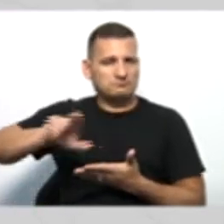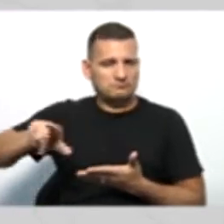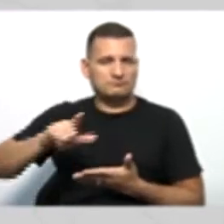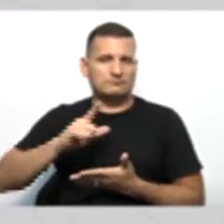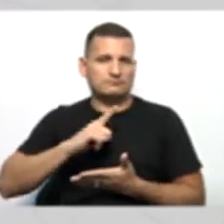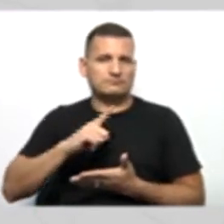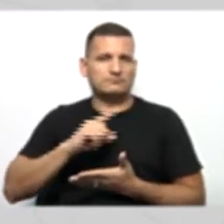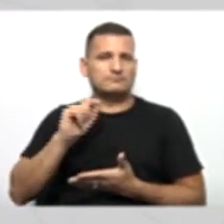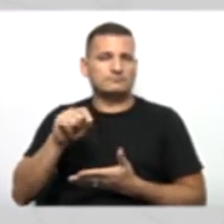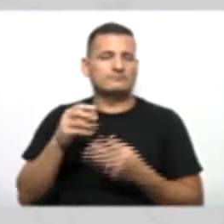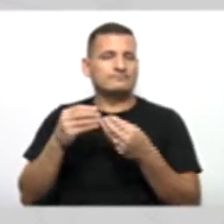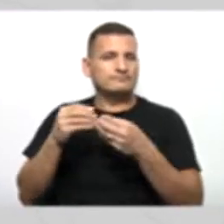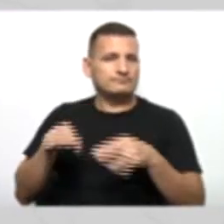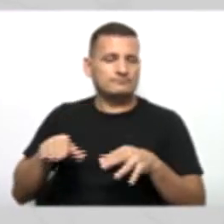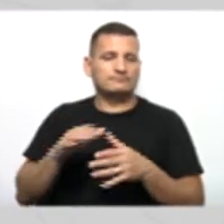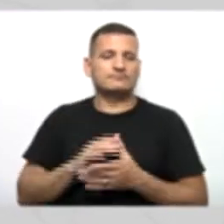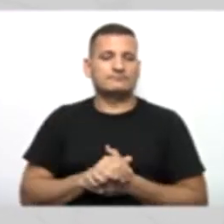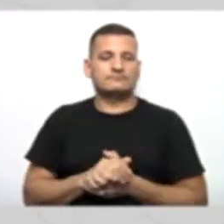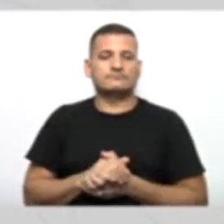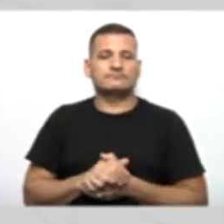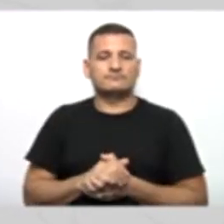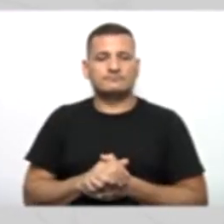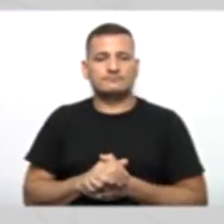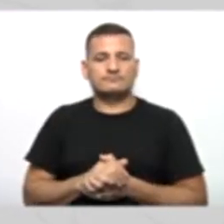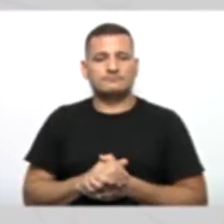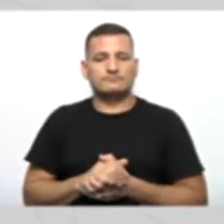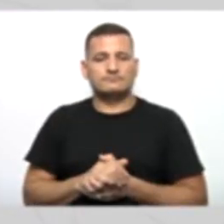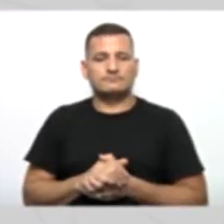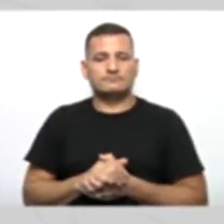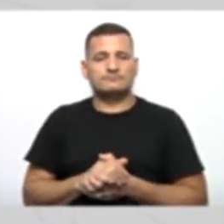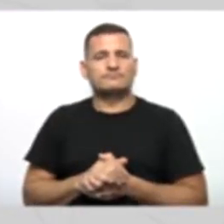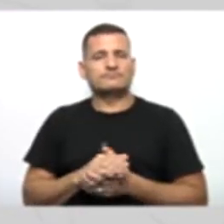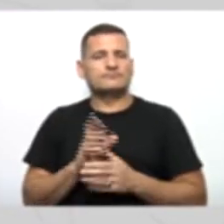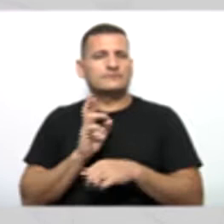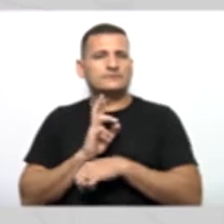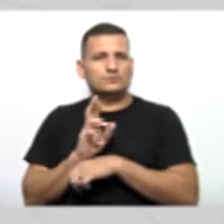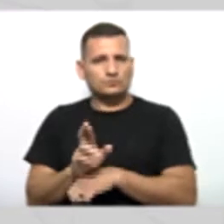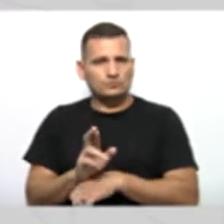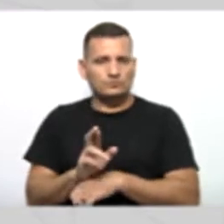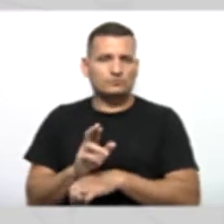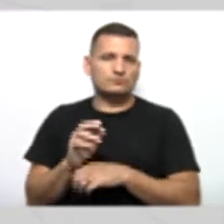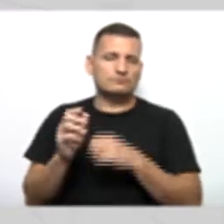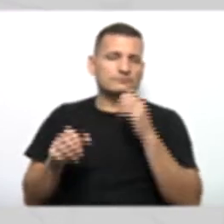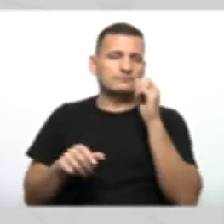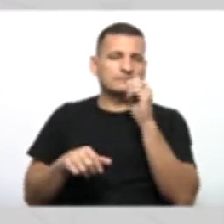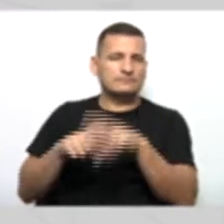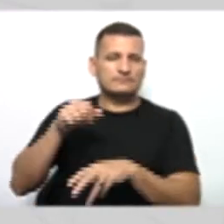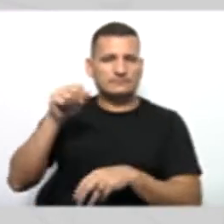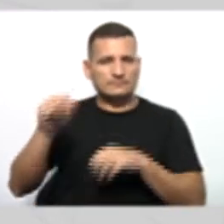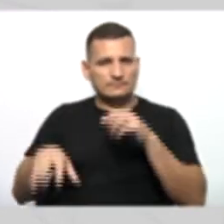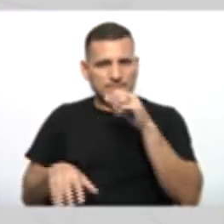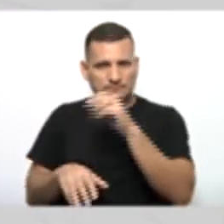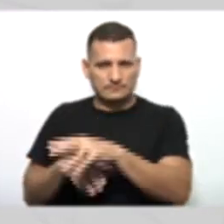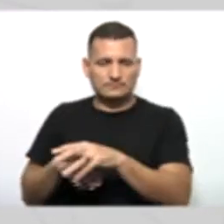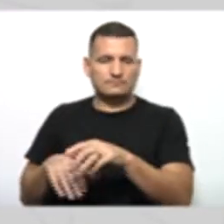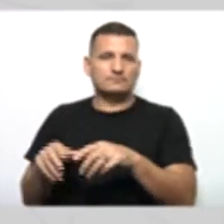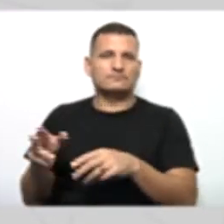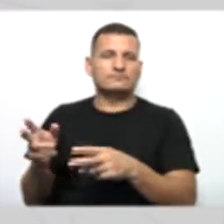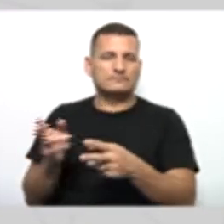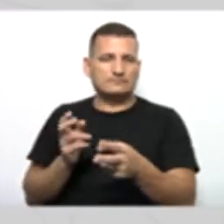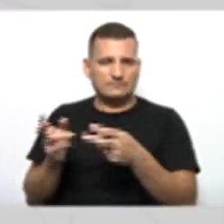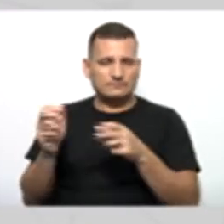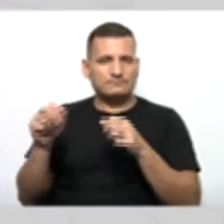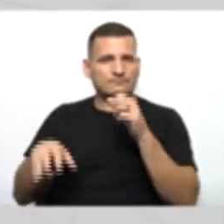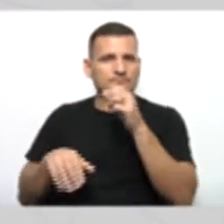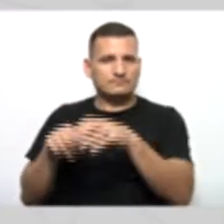só, a quantidade de recursos e dejetos. Quanto mais recursos e dejetos eu tenho